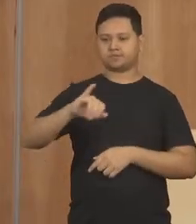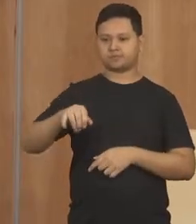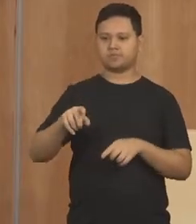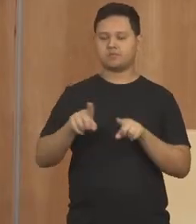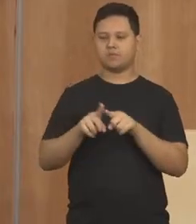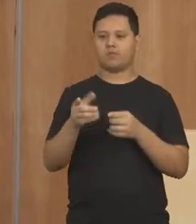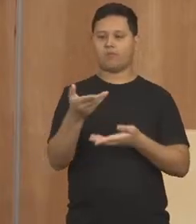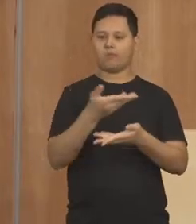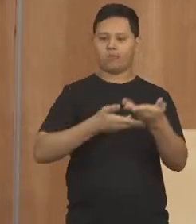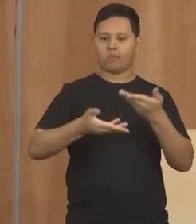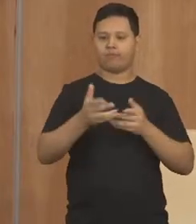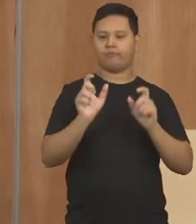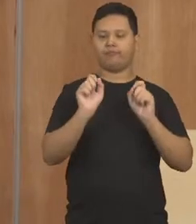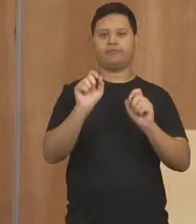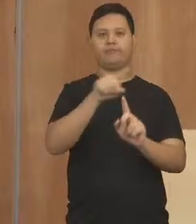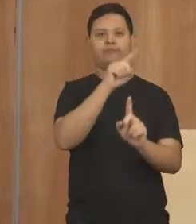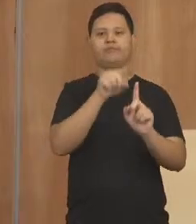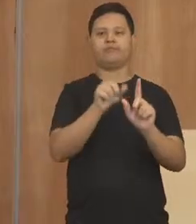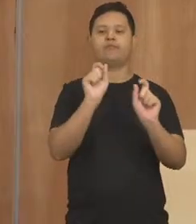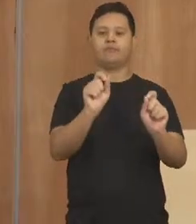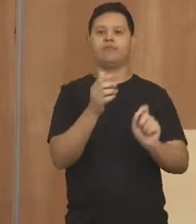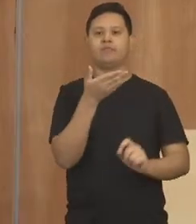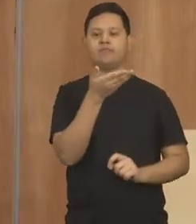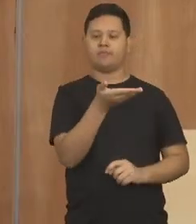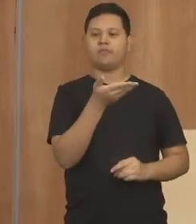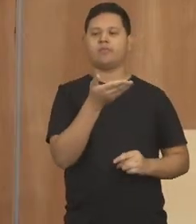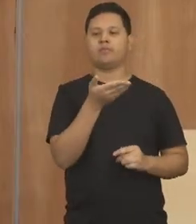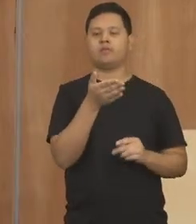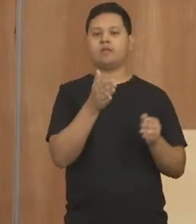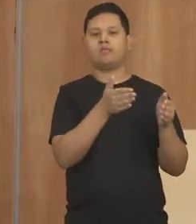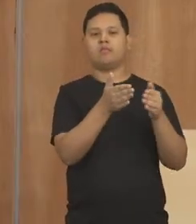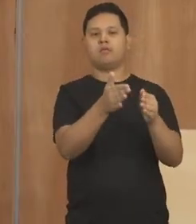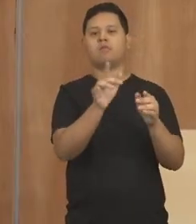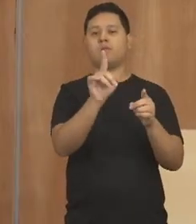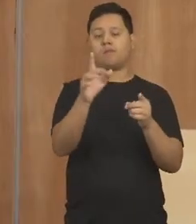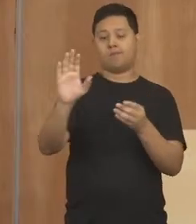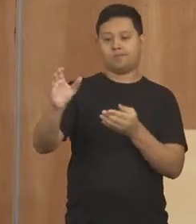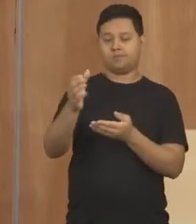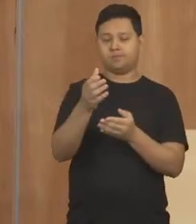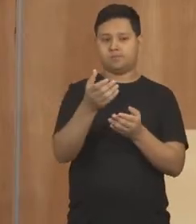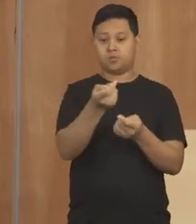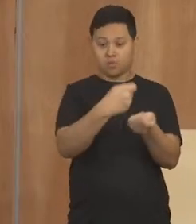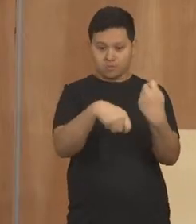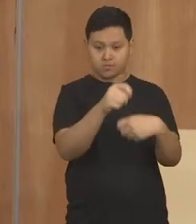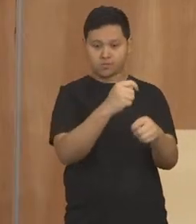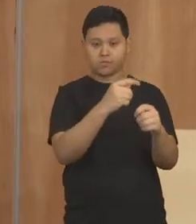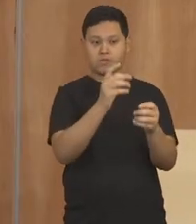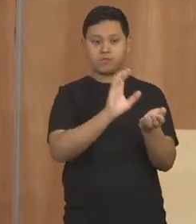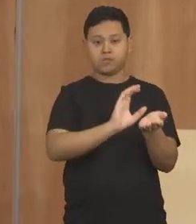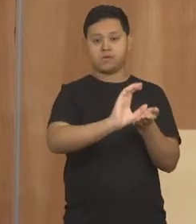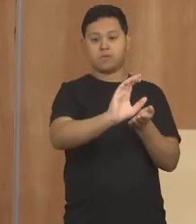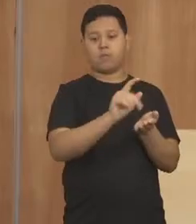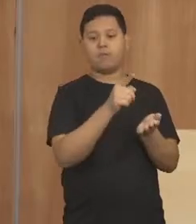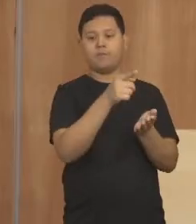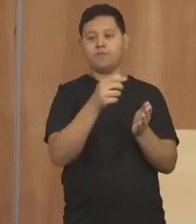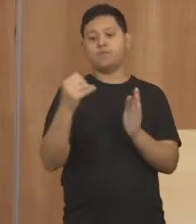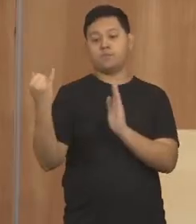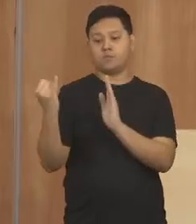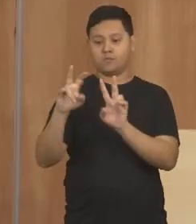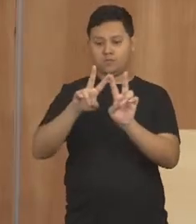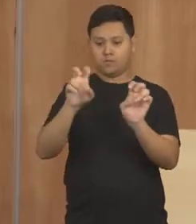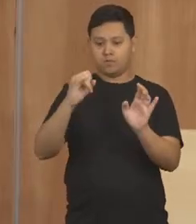E também ele tem como finalidade direcionar parte dos recursos arrecadados através do imposto de